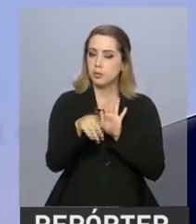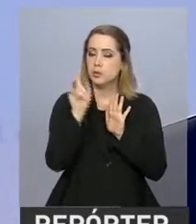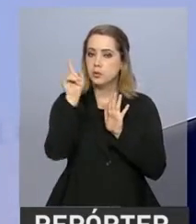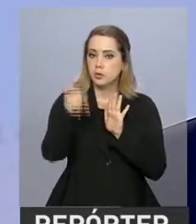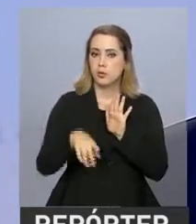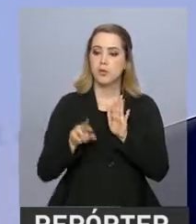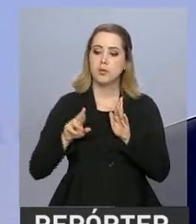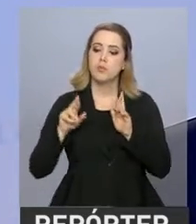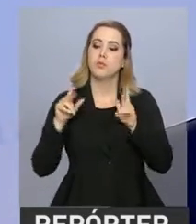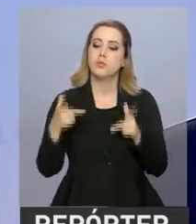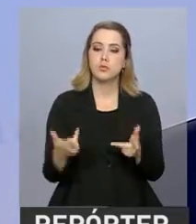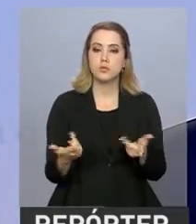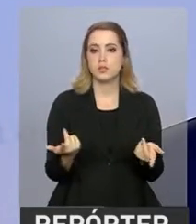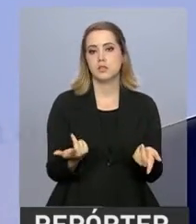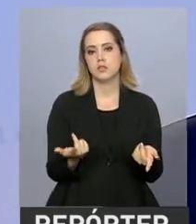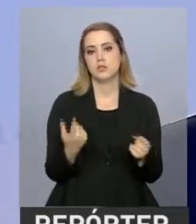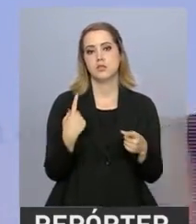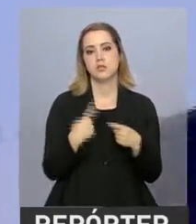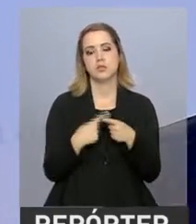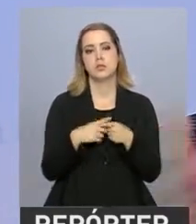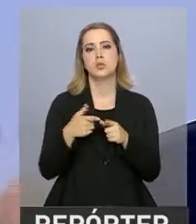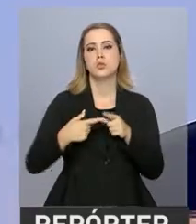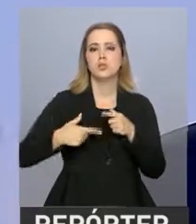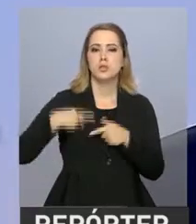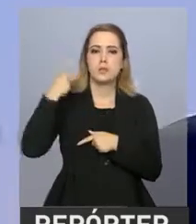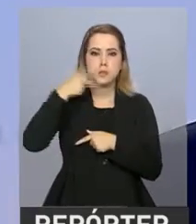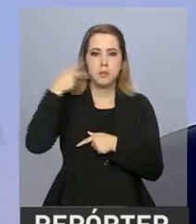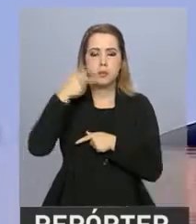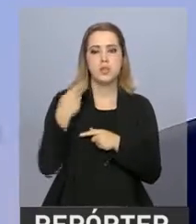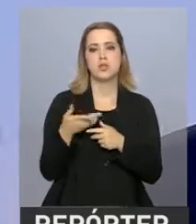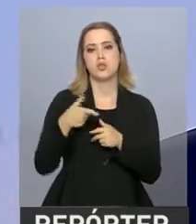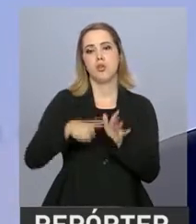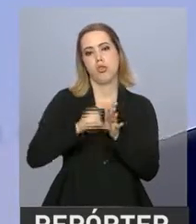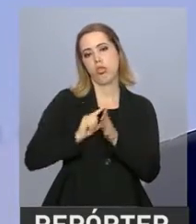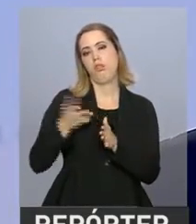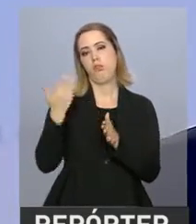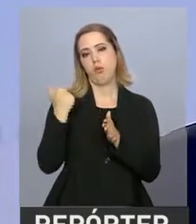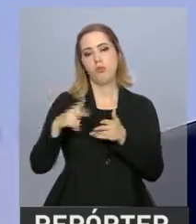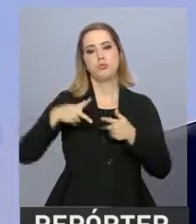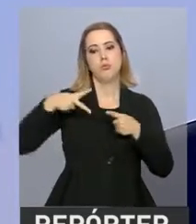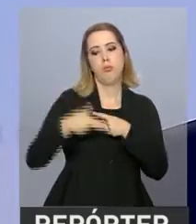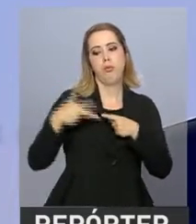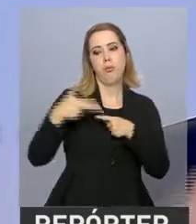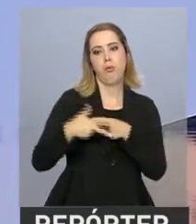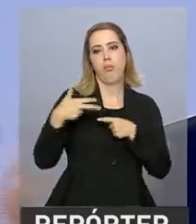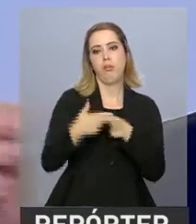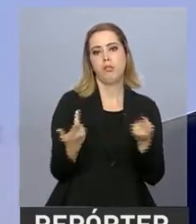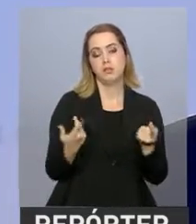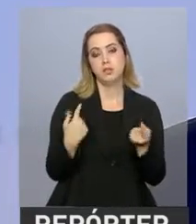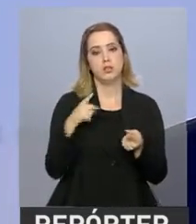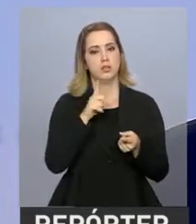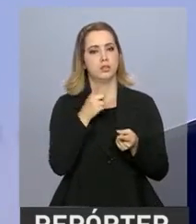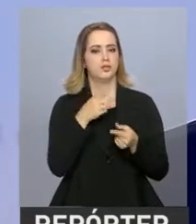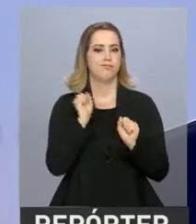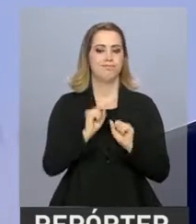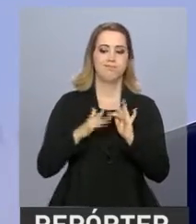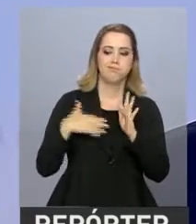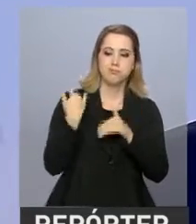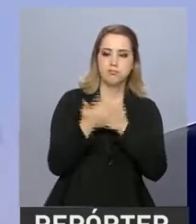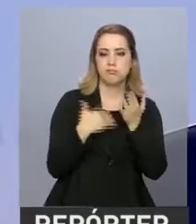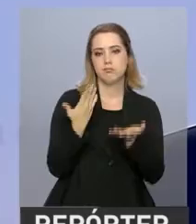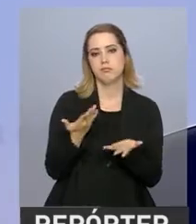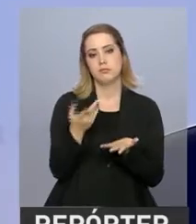inclusive, completamente diferente, exatamente dessa política de cortes pontuais e que não são sustentáveis,